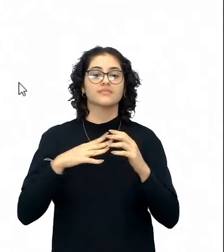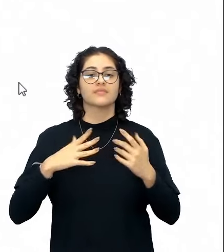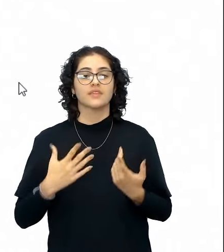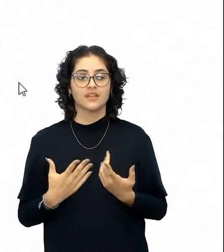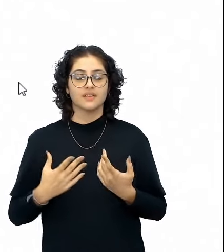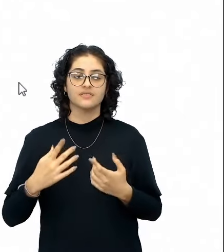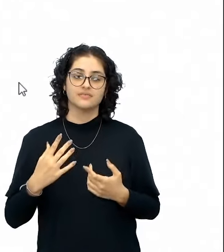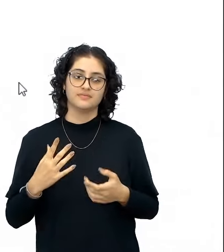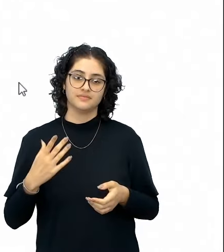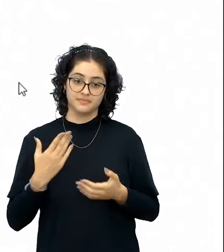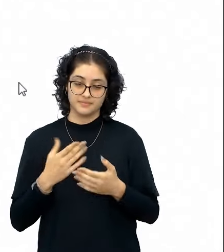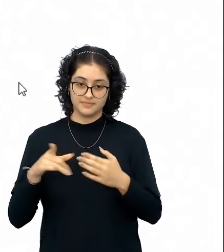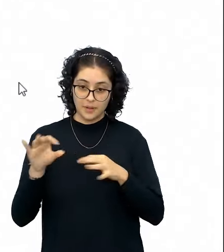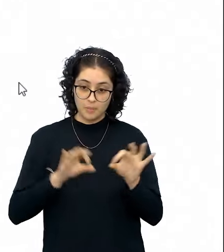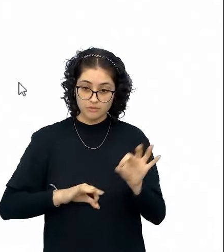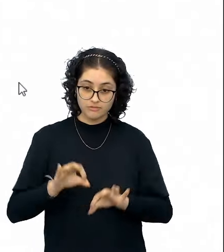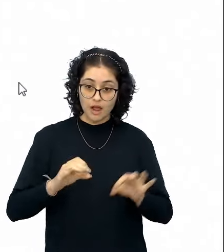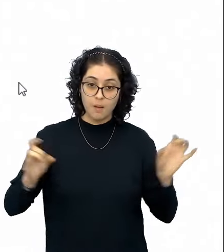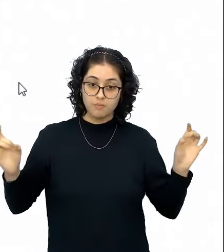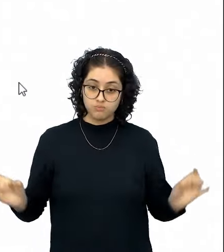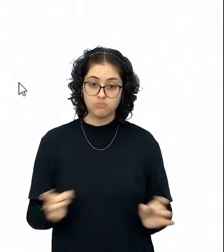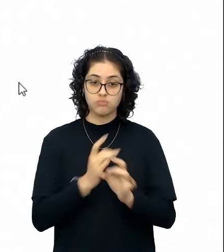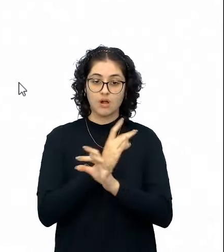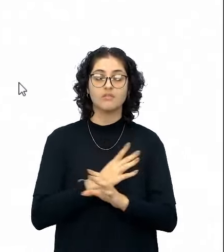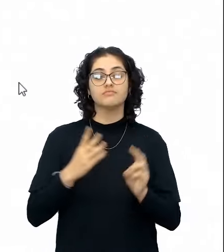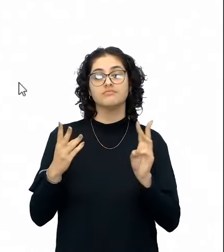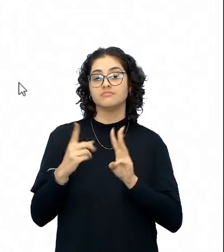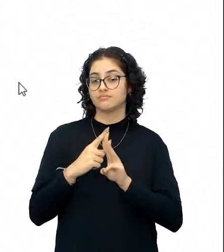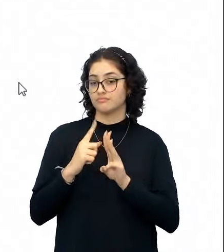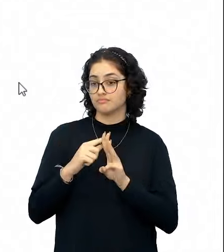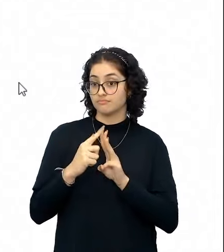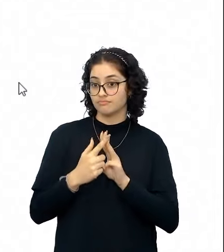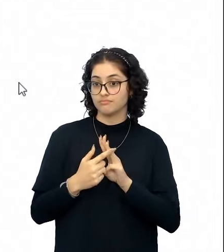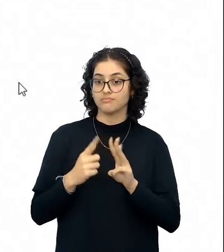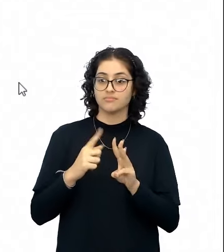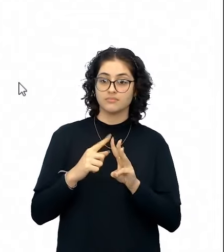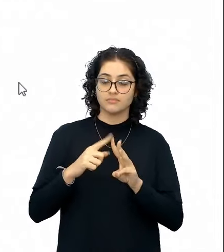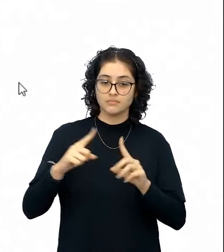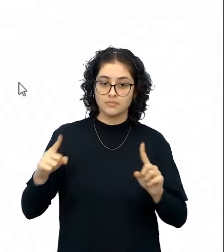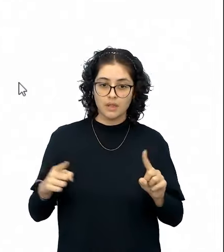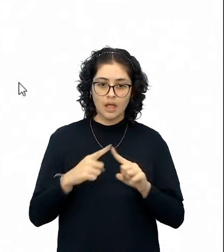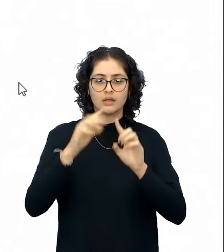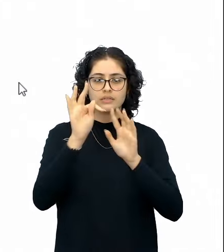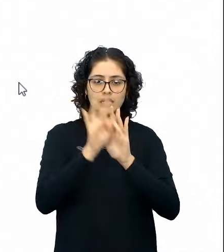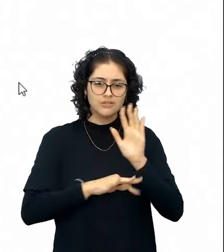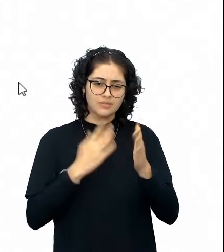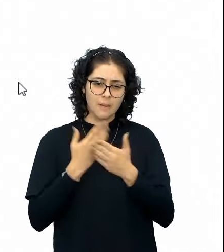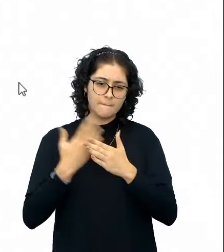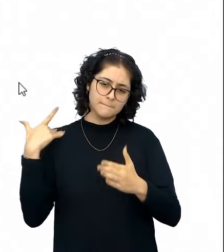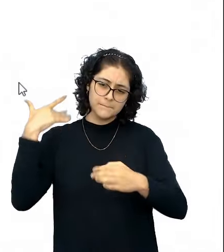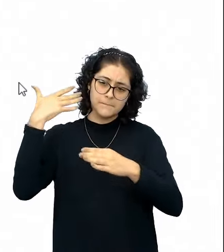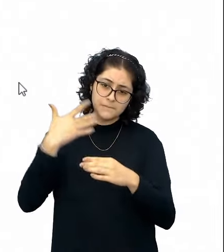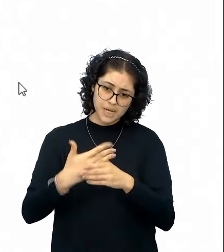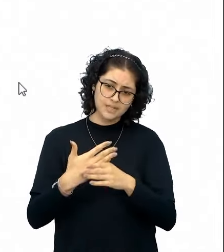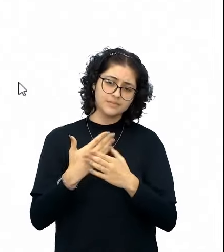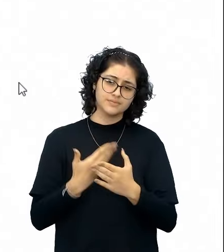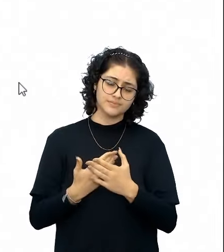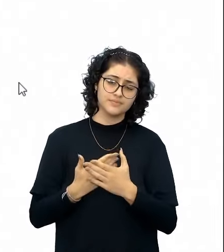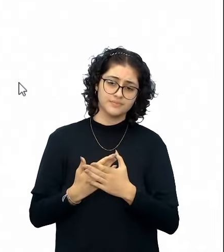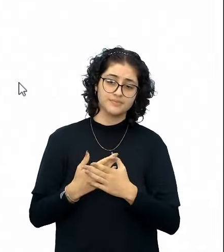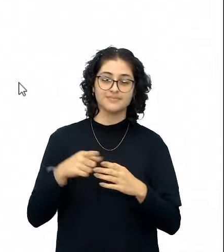Para que o projeto seja efetivado, é preciso considerar 3 momentos. 1, relacioná-lo com os gêneros textuais já estudados na SA1 pelos